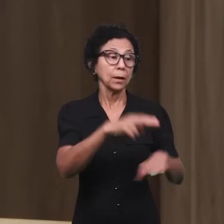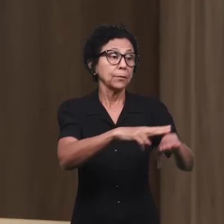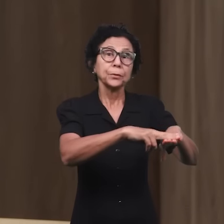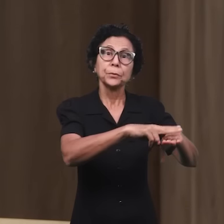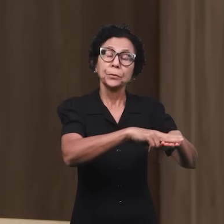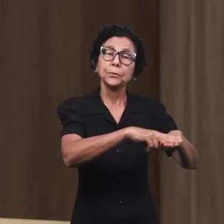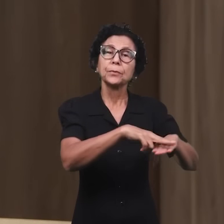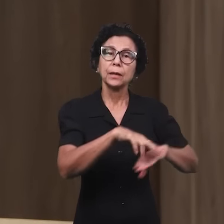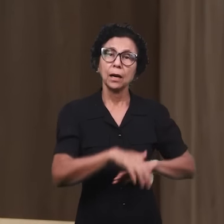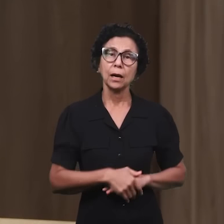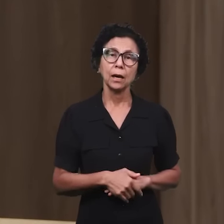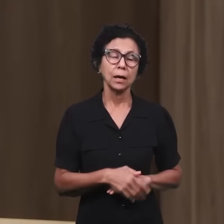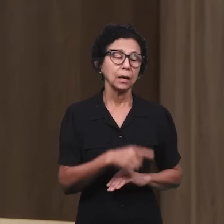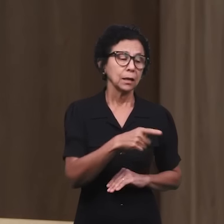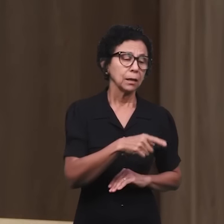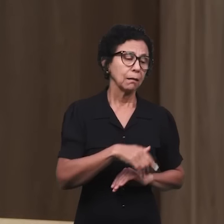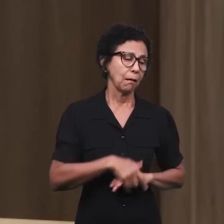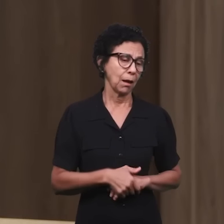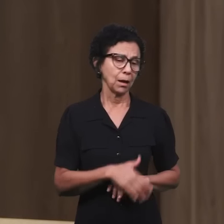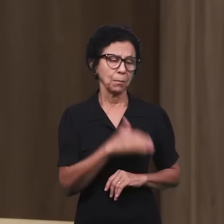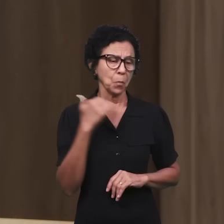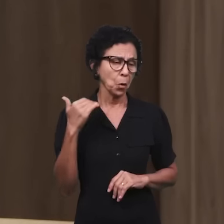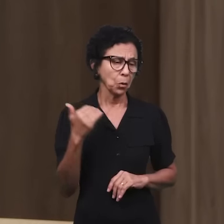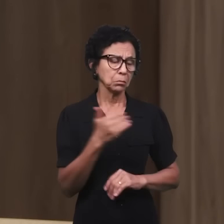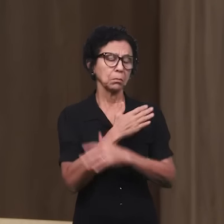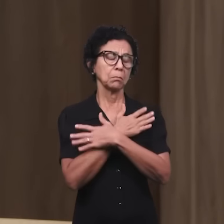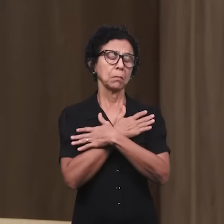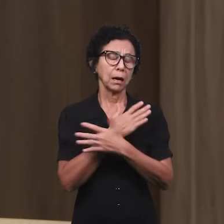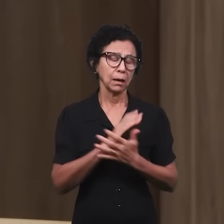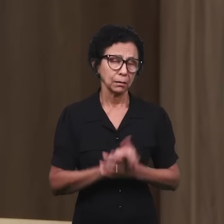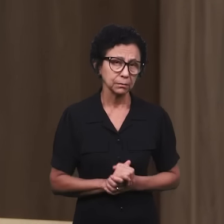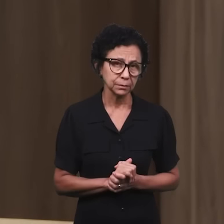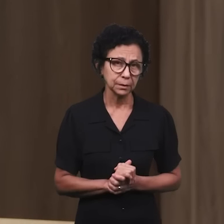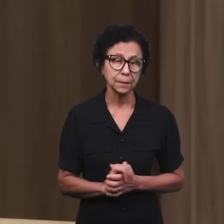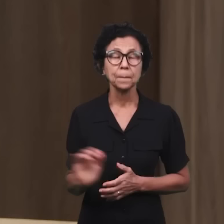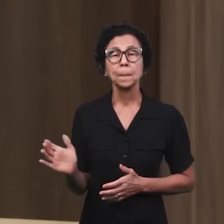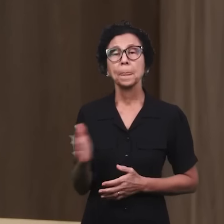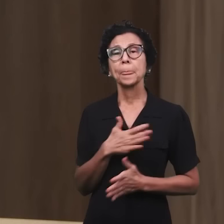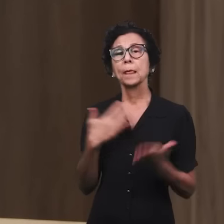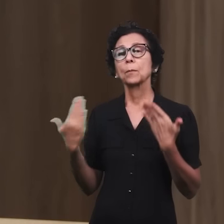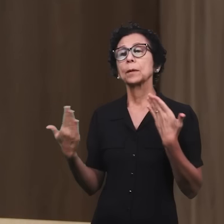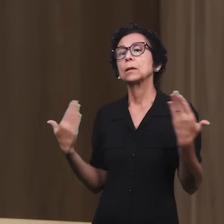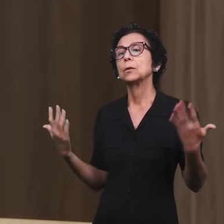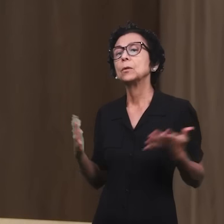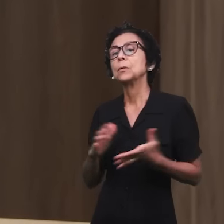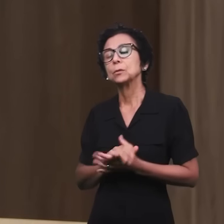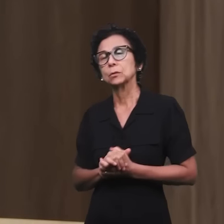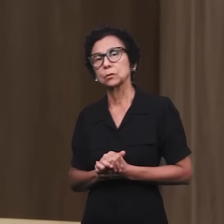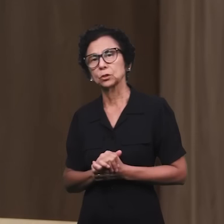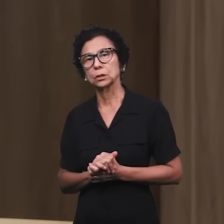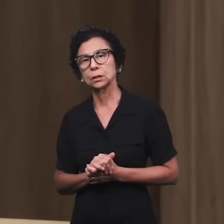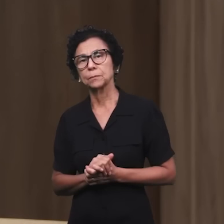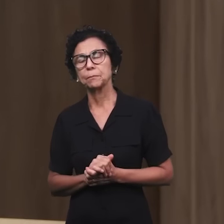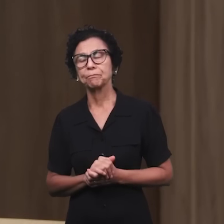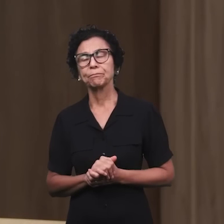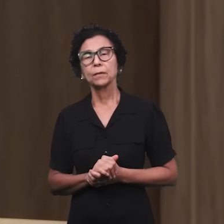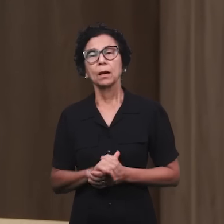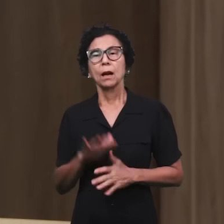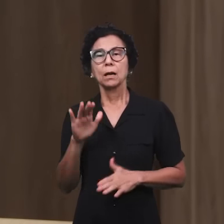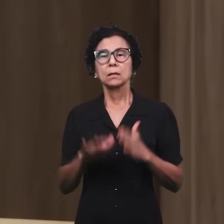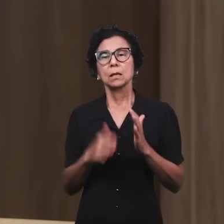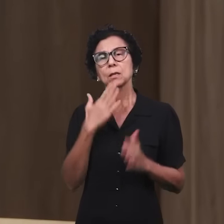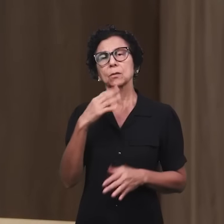pelo menino, está chorando, e está pagando um preço, e está falando. E às vezes acontece de ter um pai mais desligado. Então a viúva,